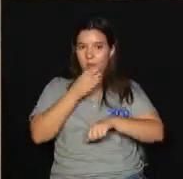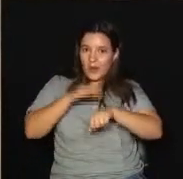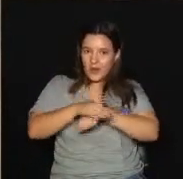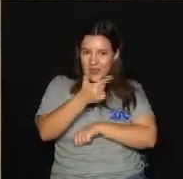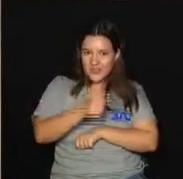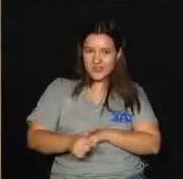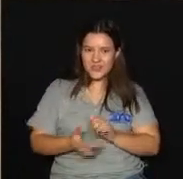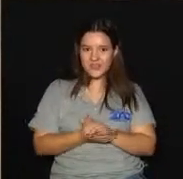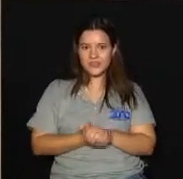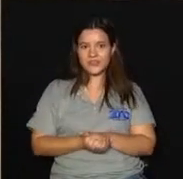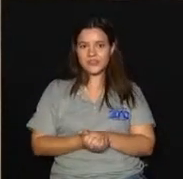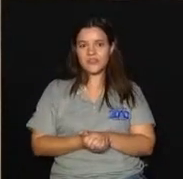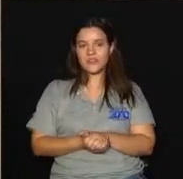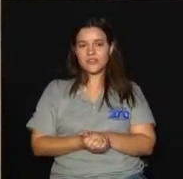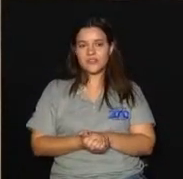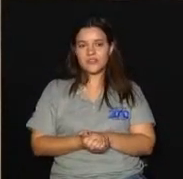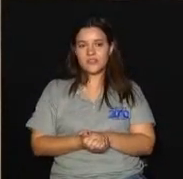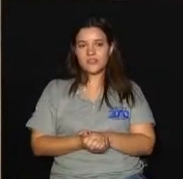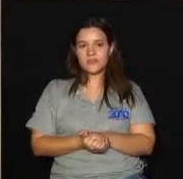Paulo.